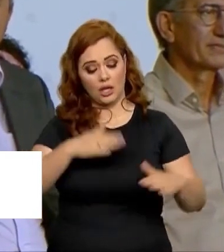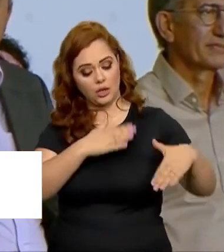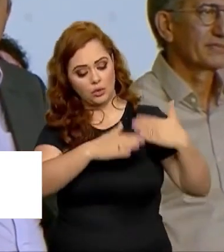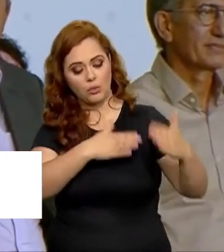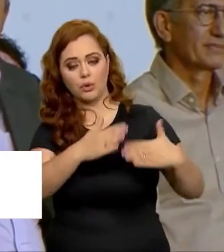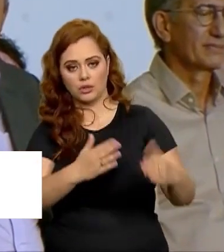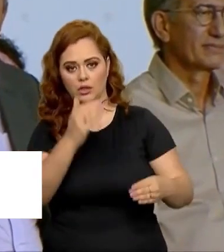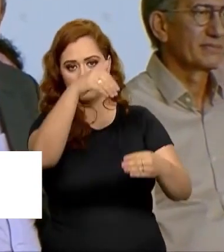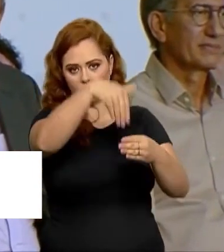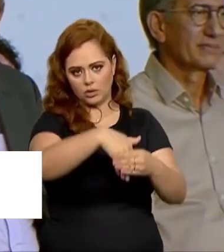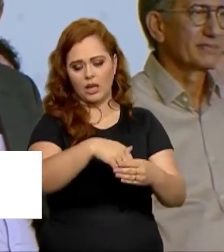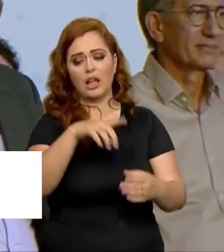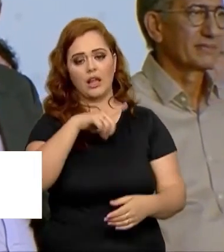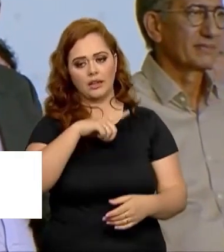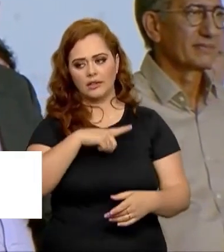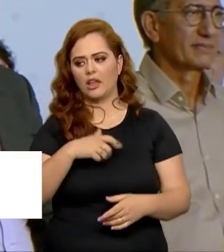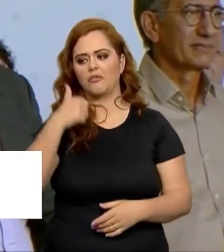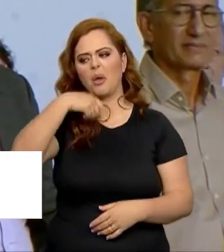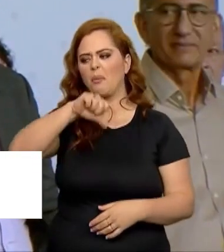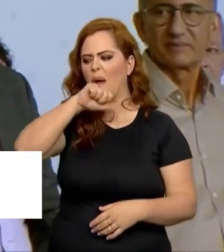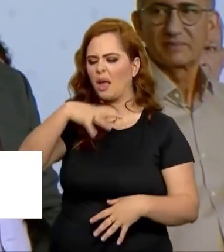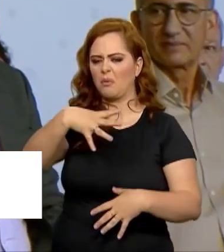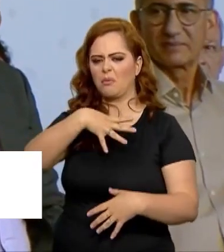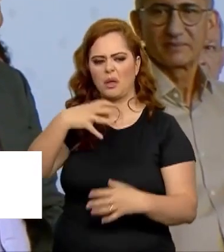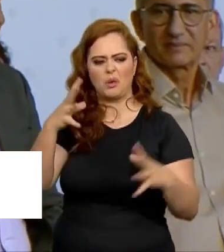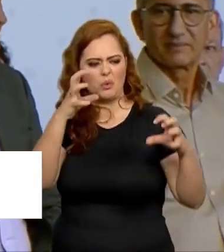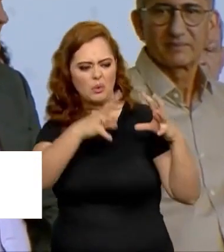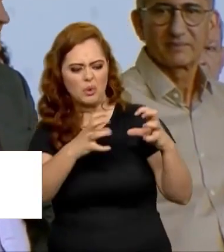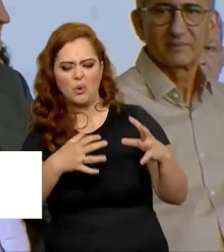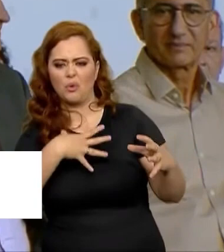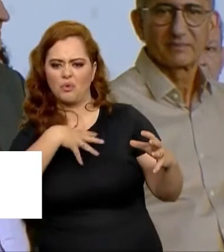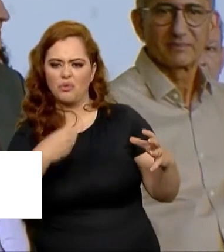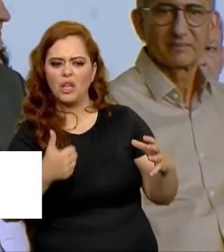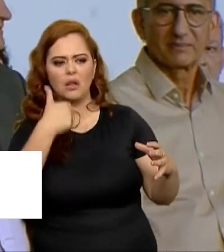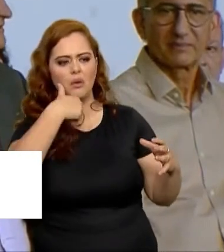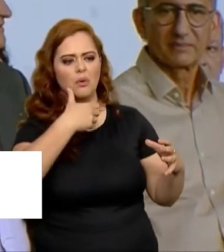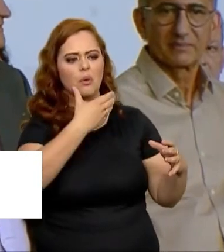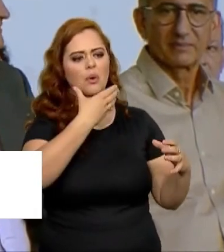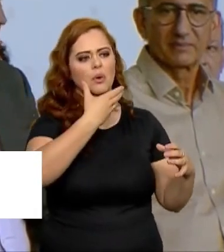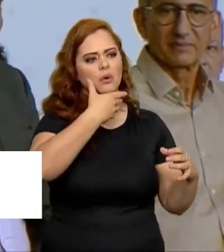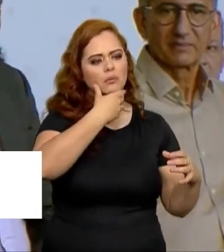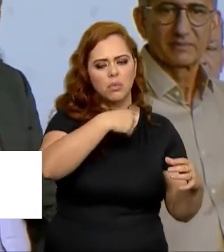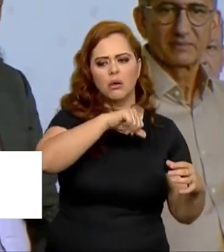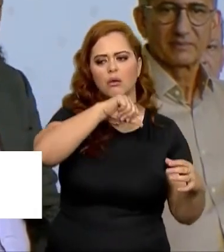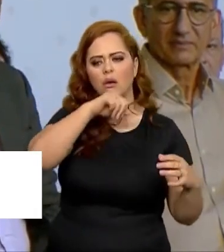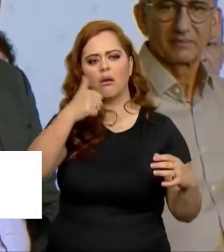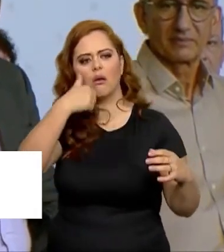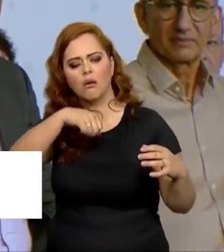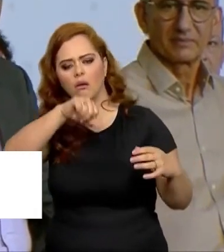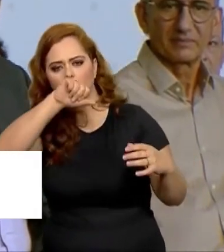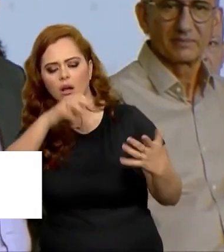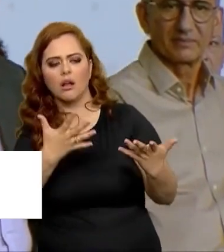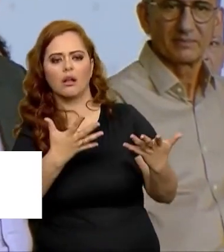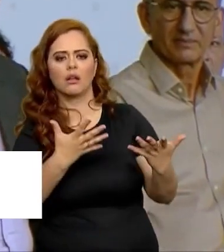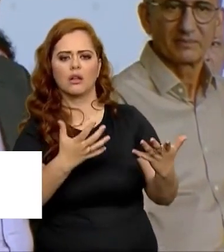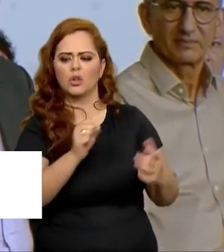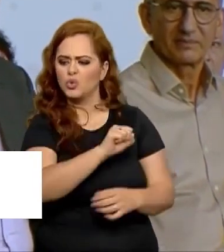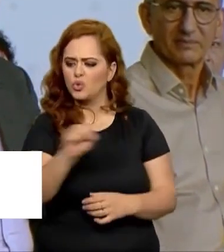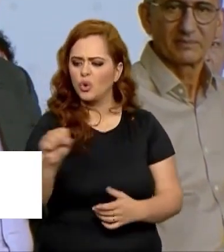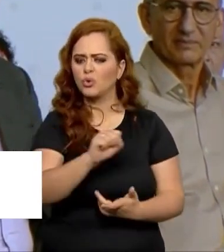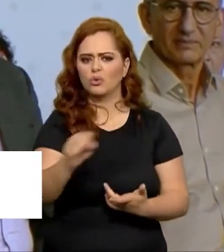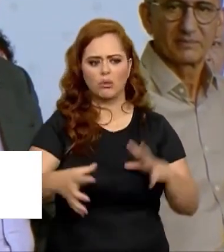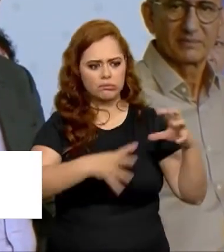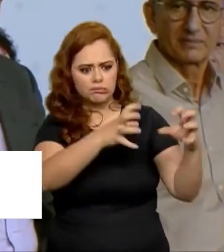processo eleitoral, teve pai que brigou com filho, teve mãe que brigou com filha, teve nora que brigou com o sogro. É